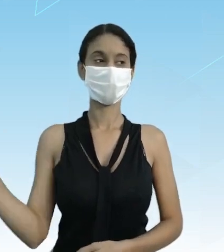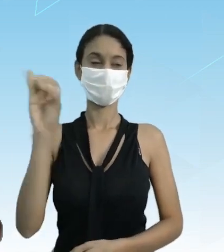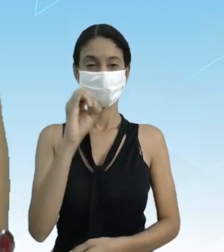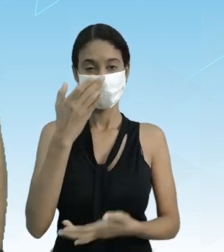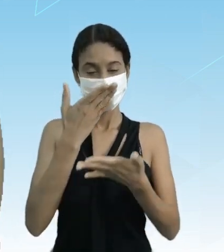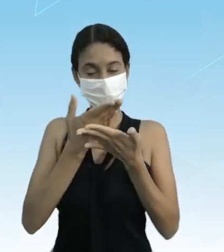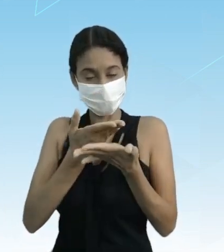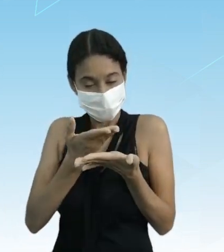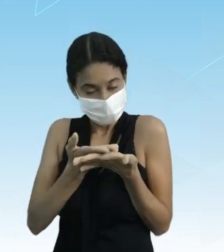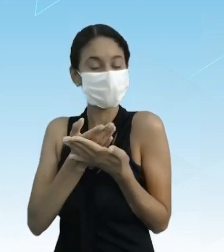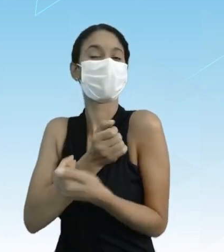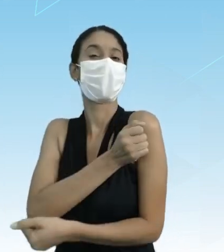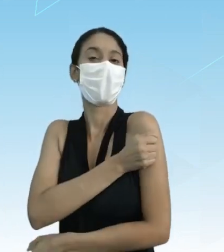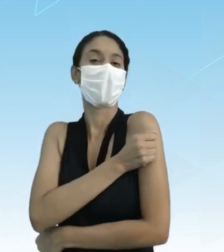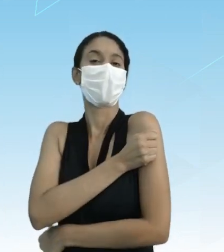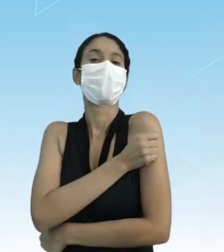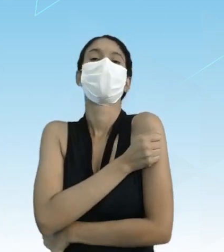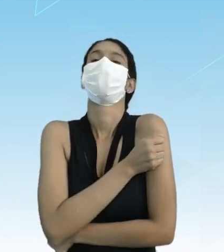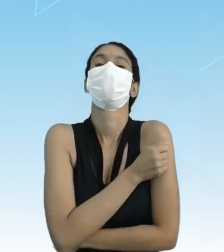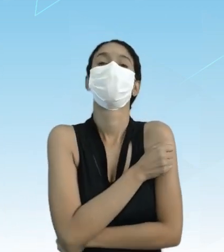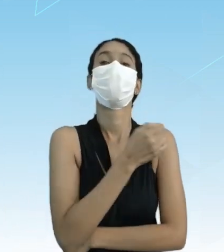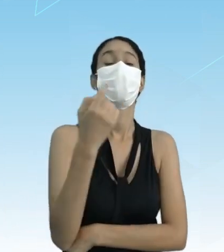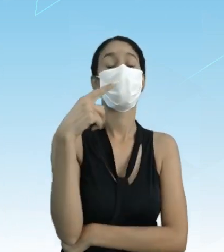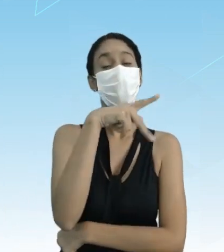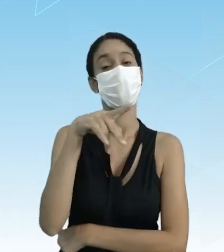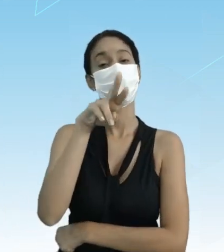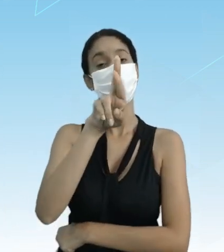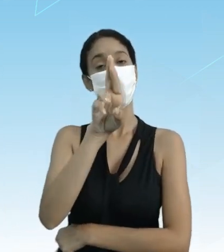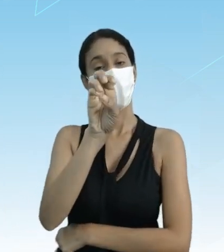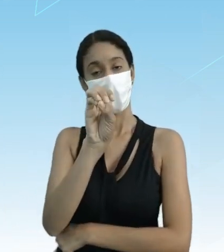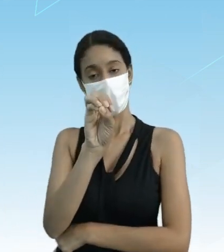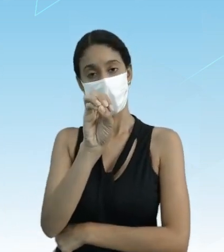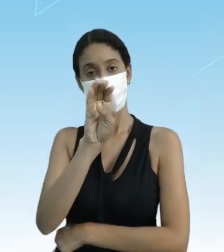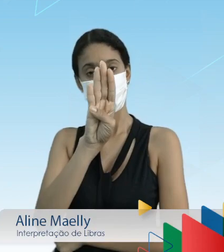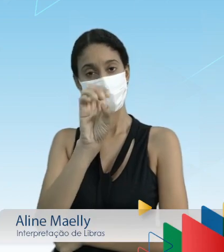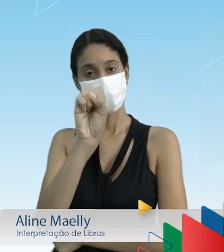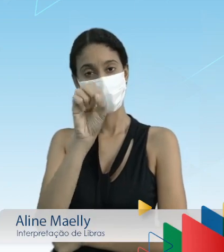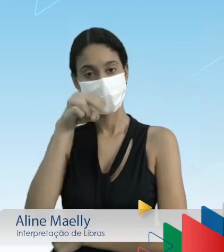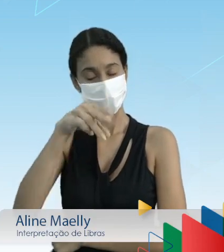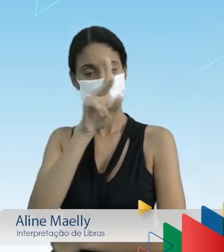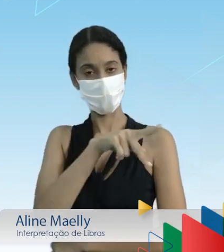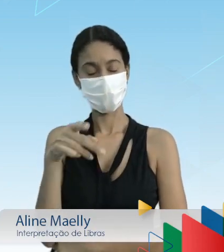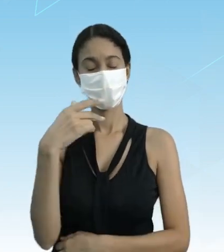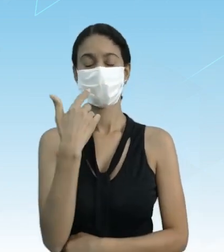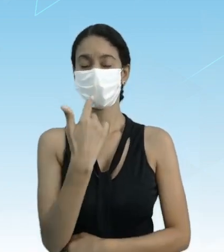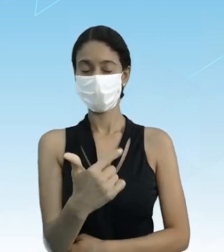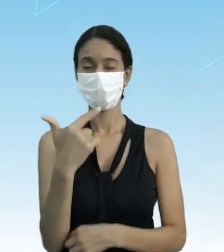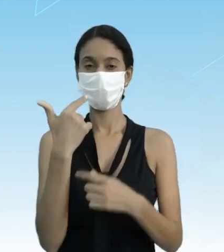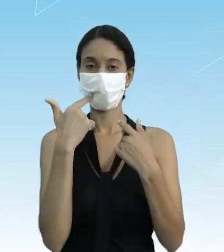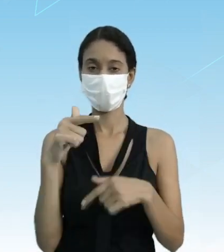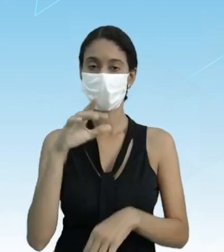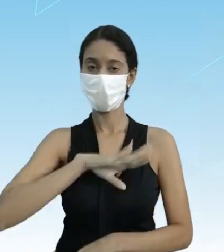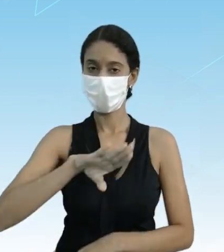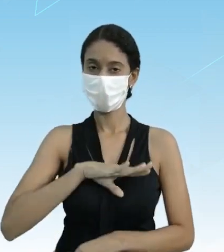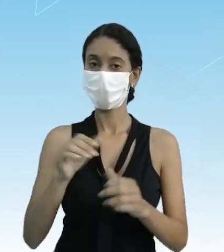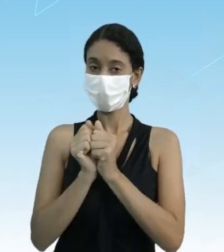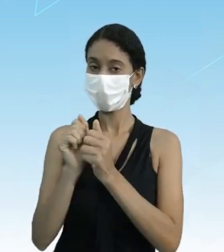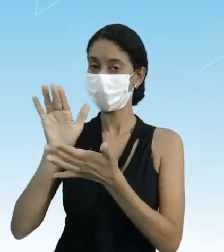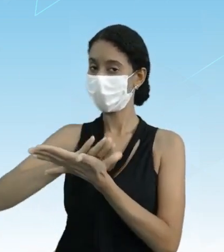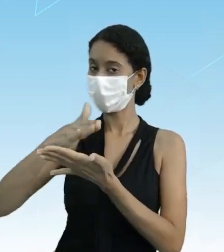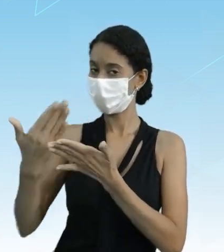Olá, estudantes! Eu sou o professor Robson Anselmo Tavares, professor de língua portuguesa, e hoje, juntamente com a professora